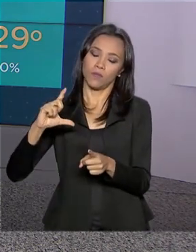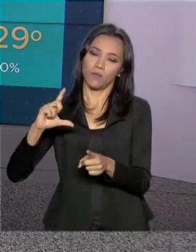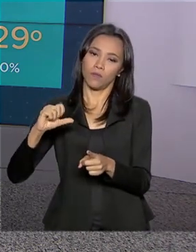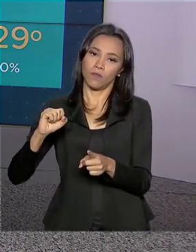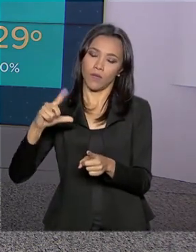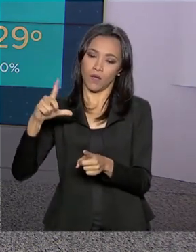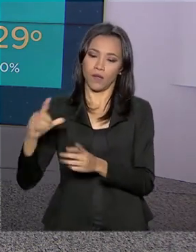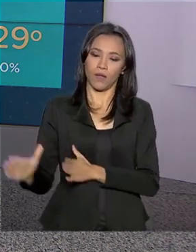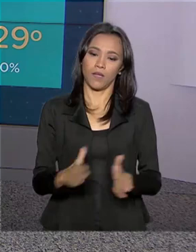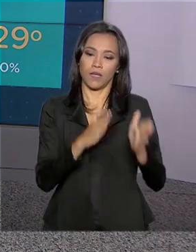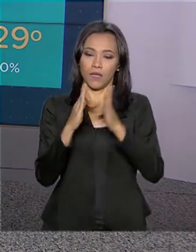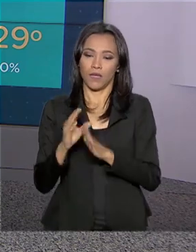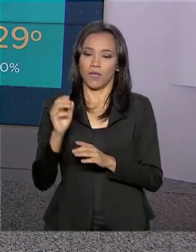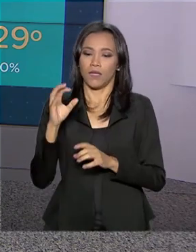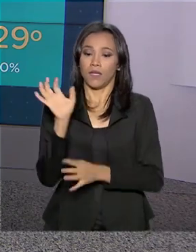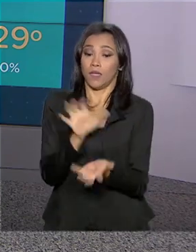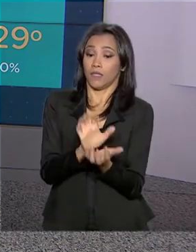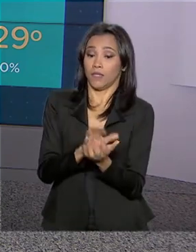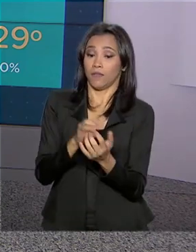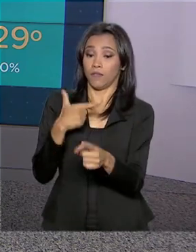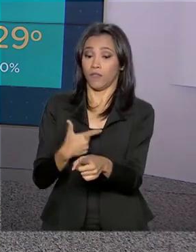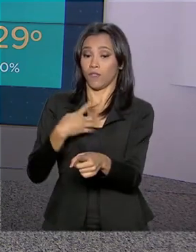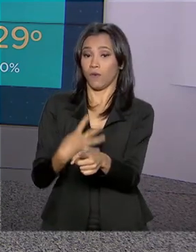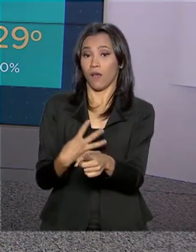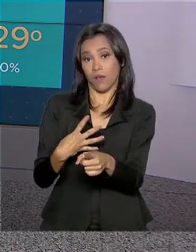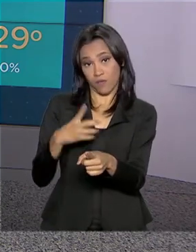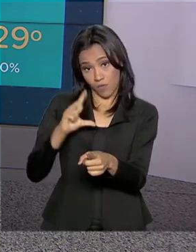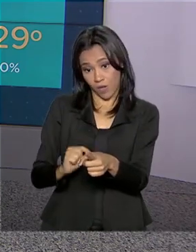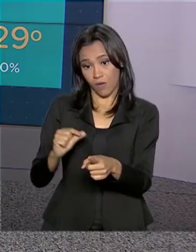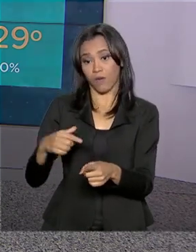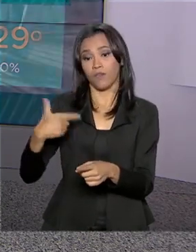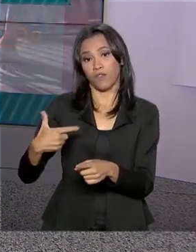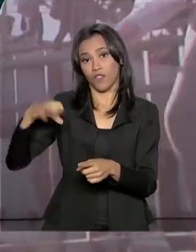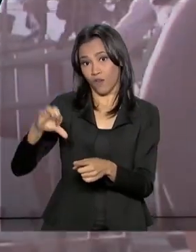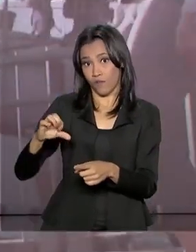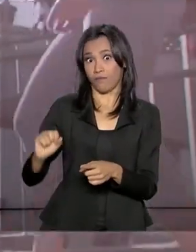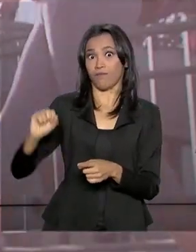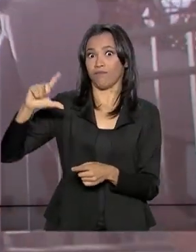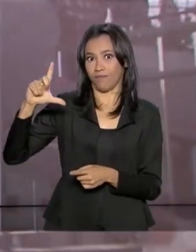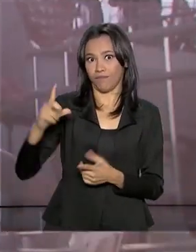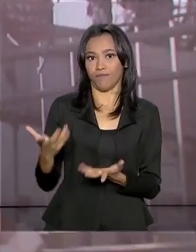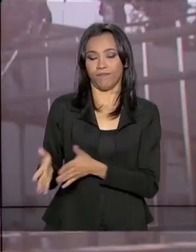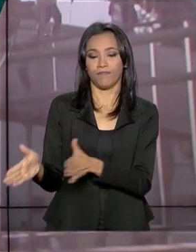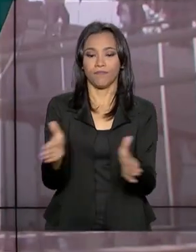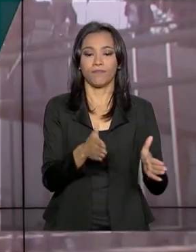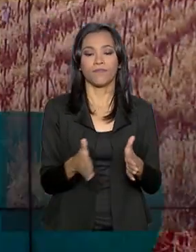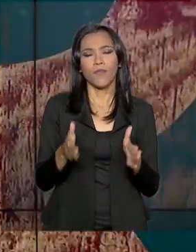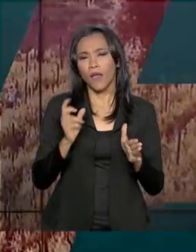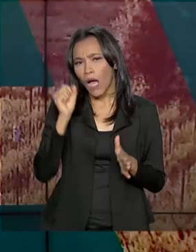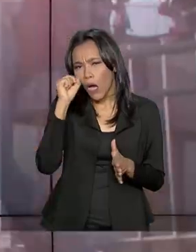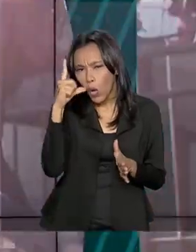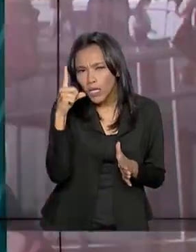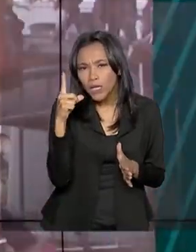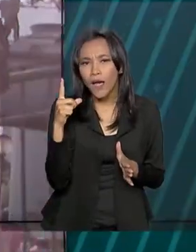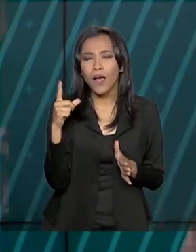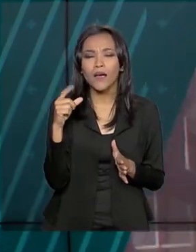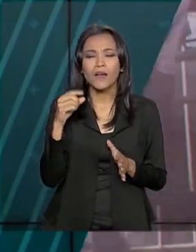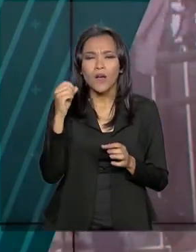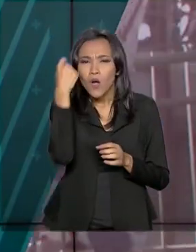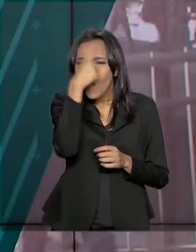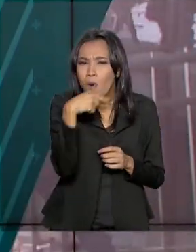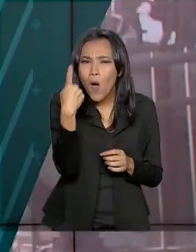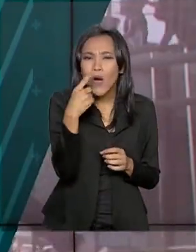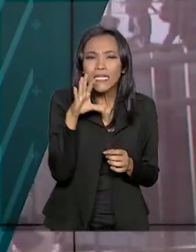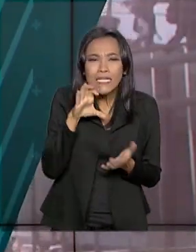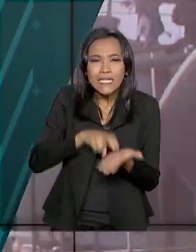recita e mínima de 24 e máxima de 29 graus acordar uma hora mais cedo fácil pra